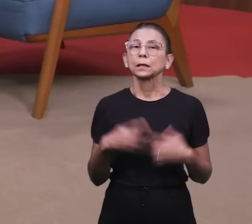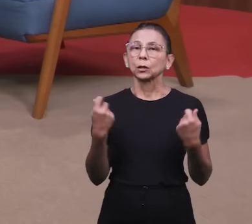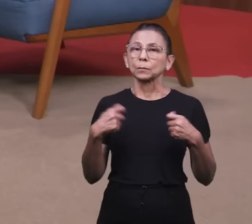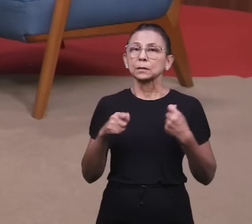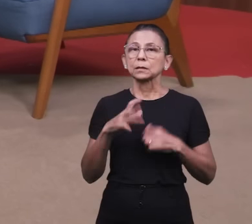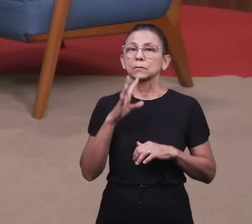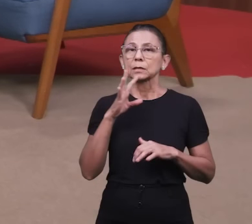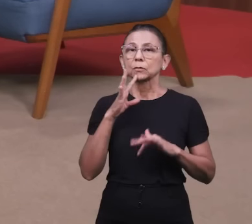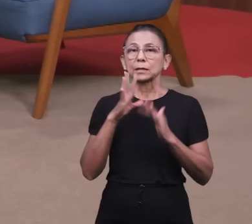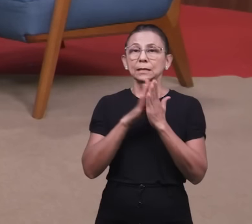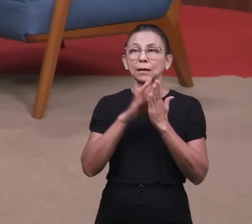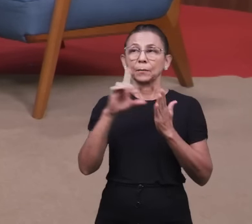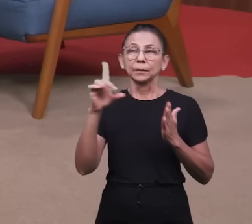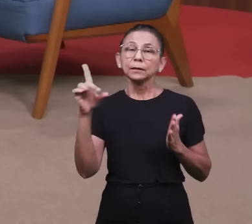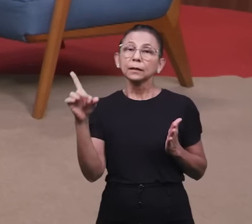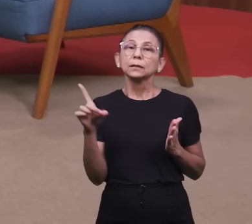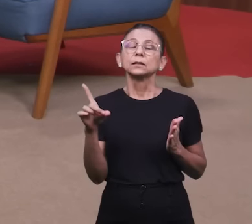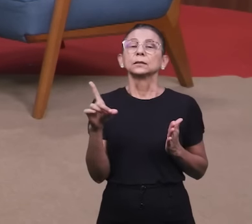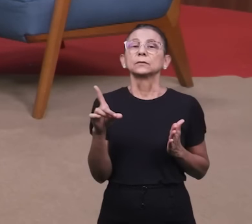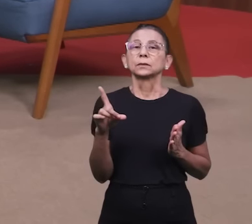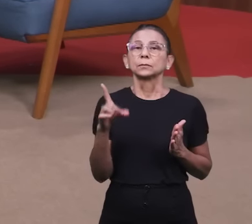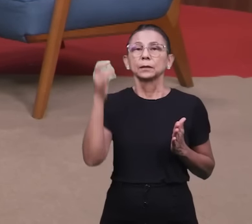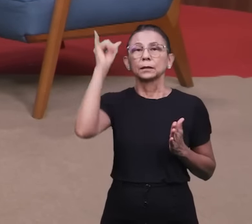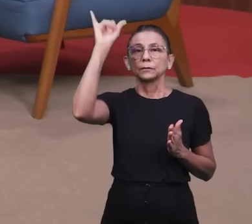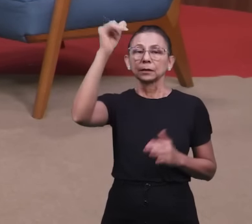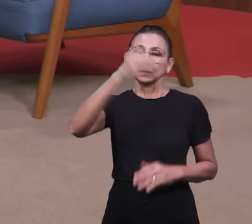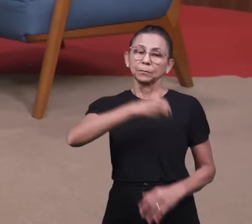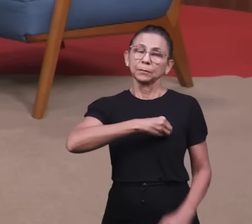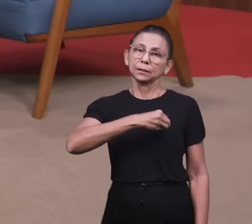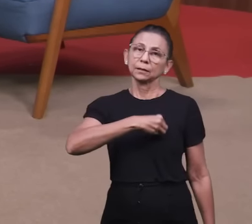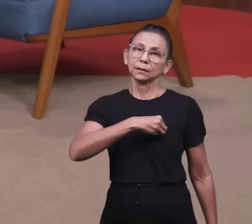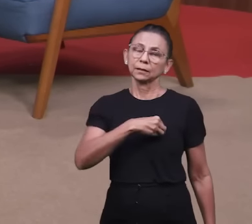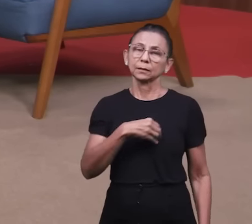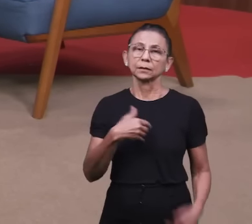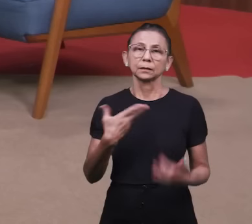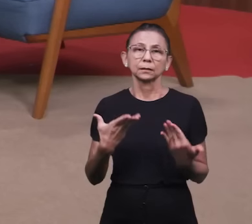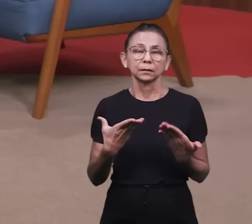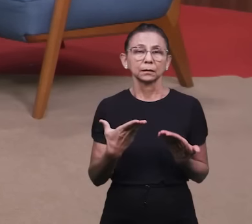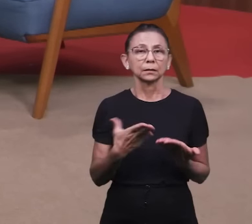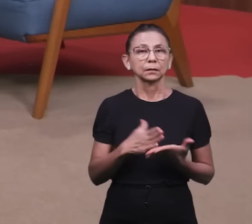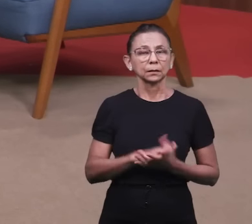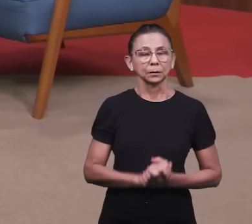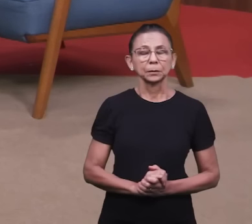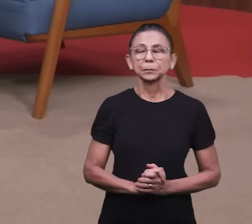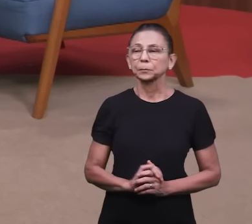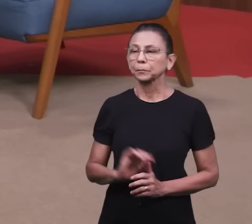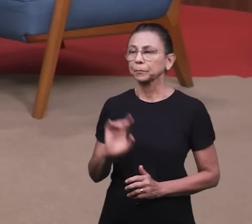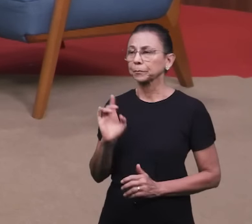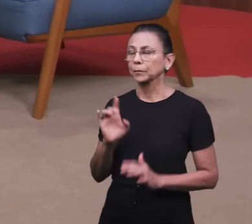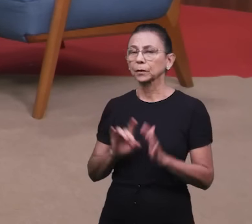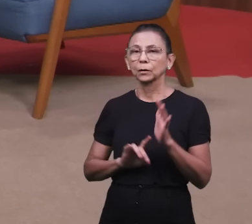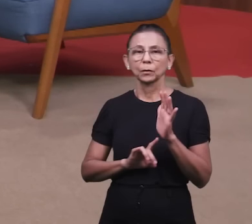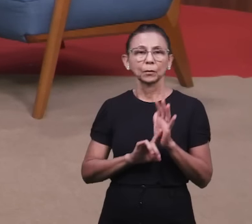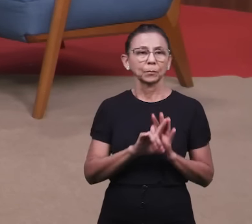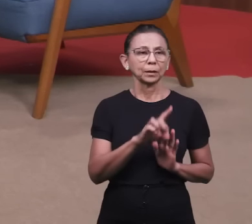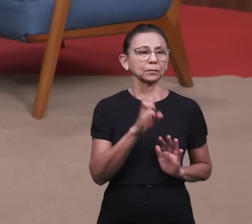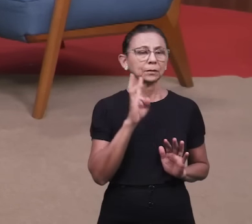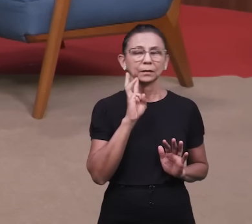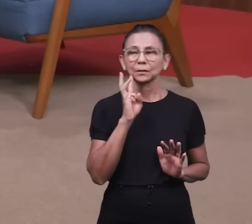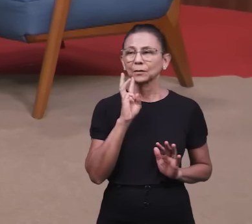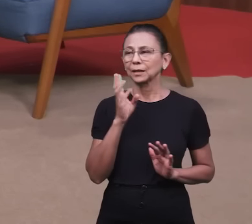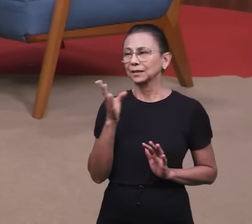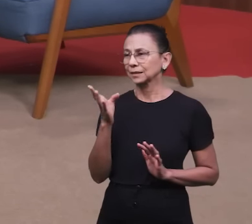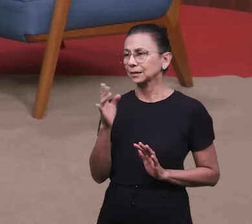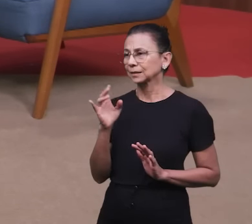para não pecar não pecar porque na hora você por isso que a experiência pessoal só fazer uma pergunta que é o